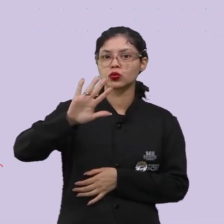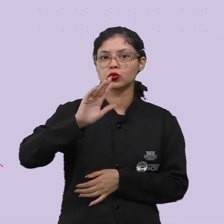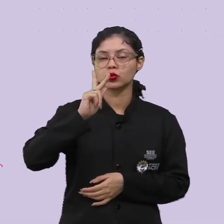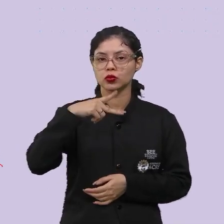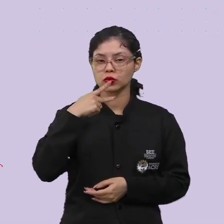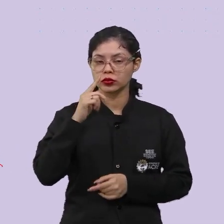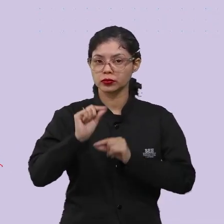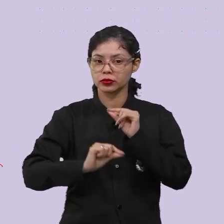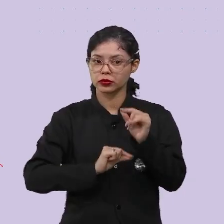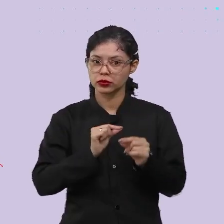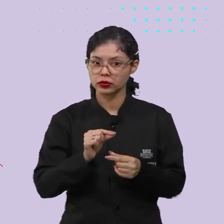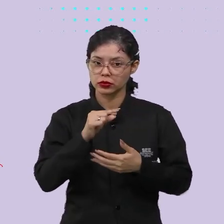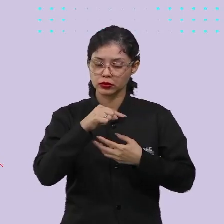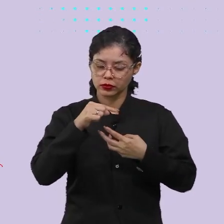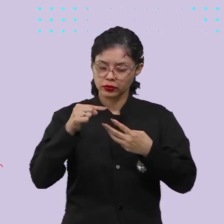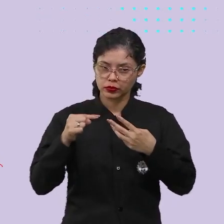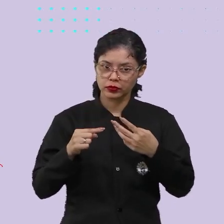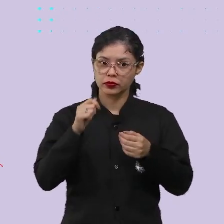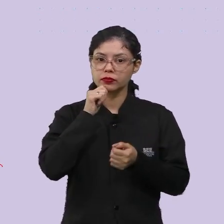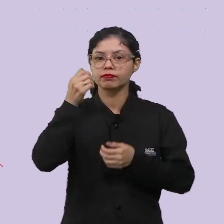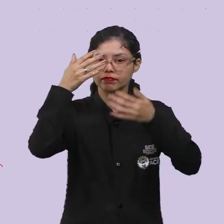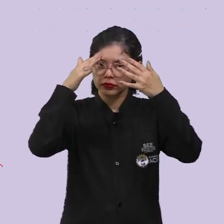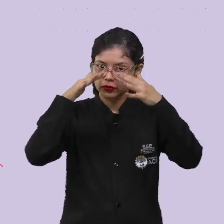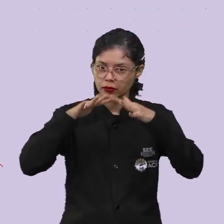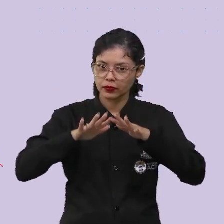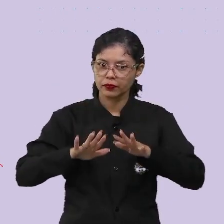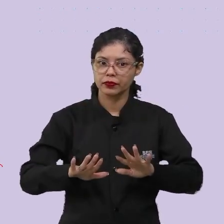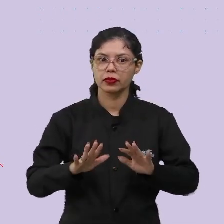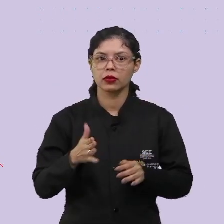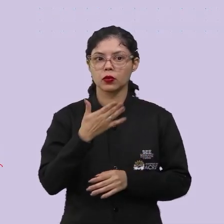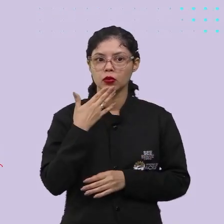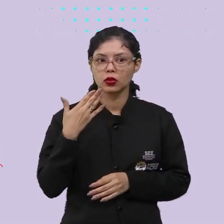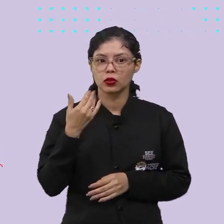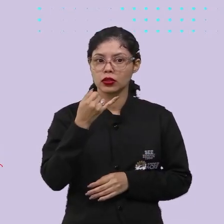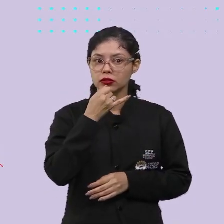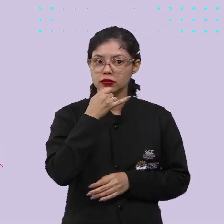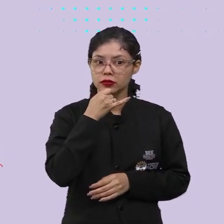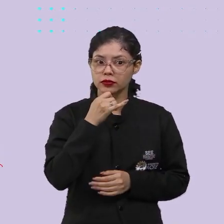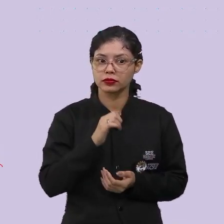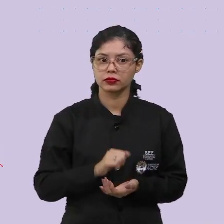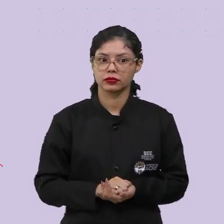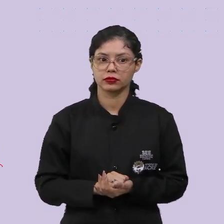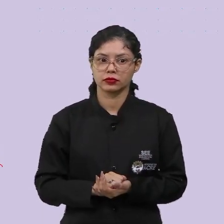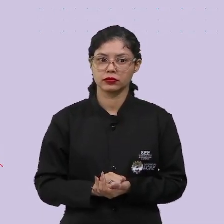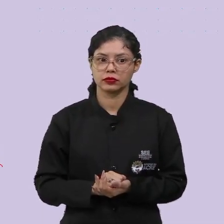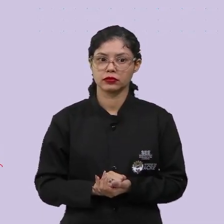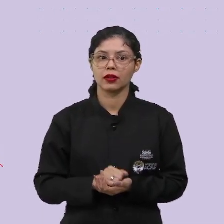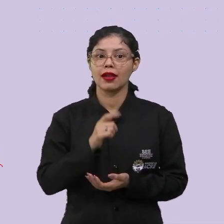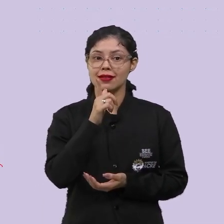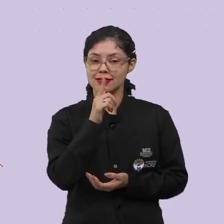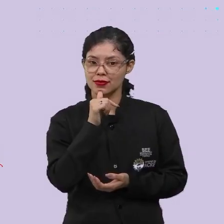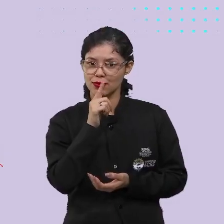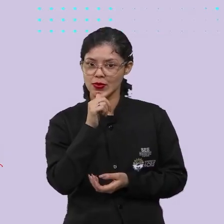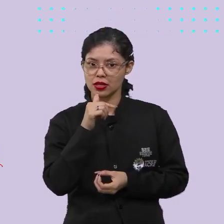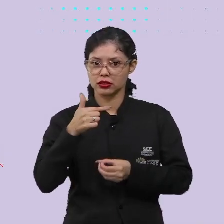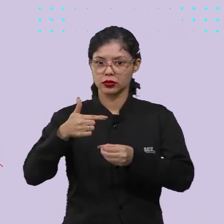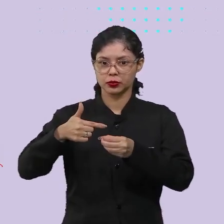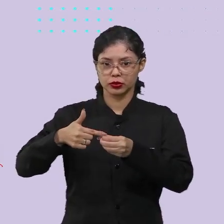estamos falando dos recursos naturais. E o melhor exemplo é justamente esse, ó, a água e